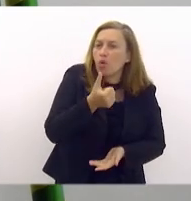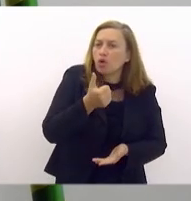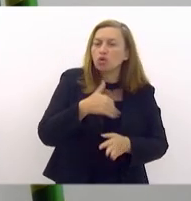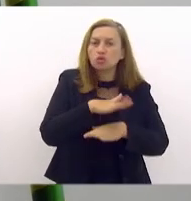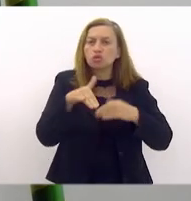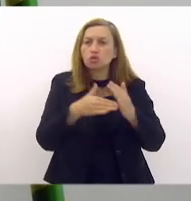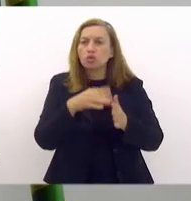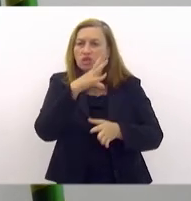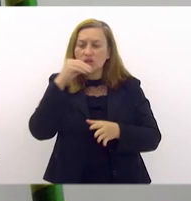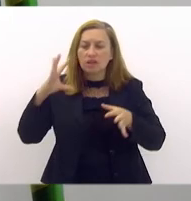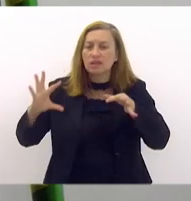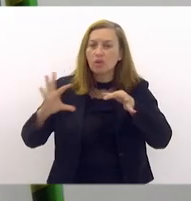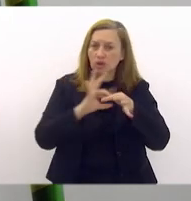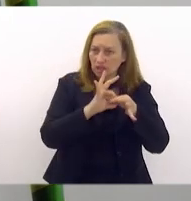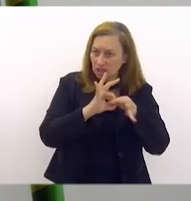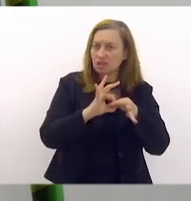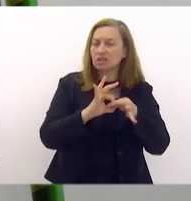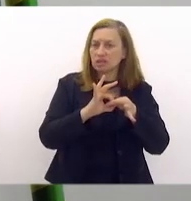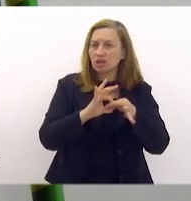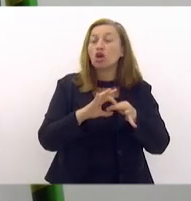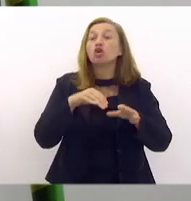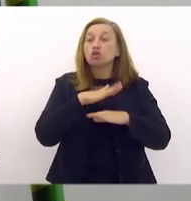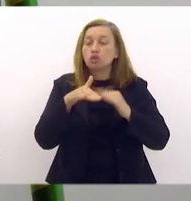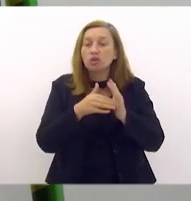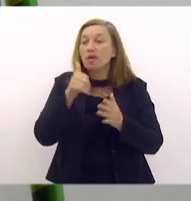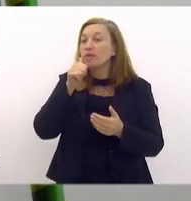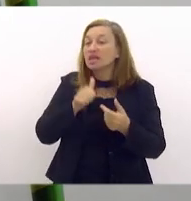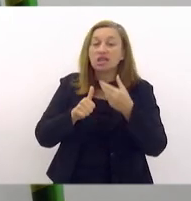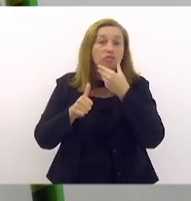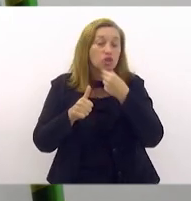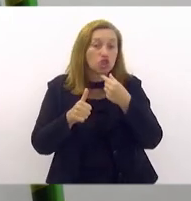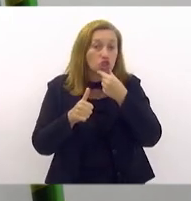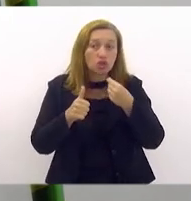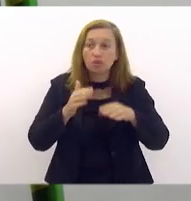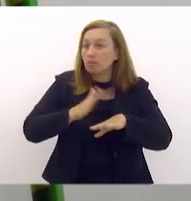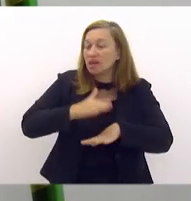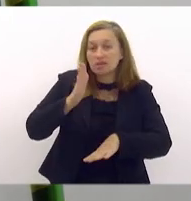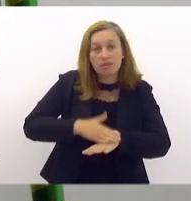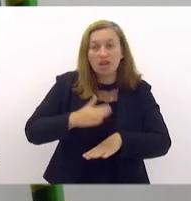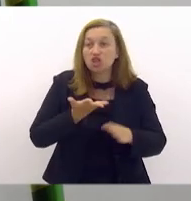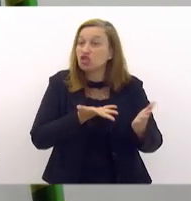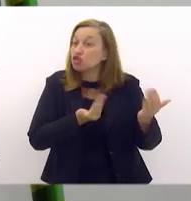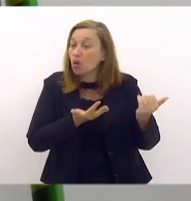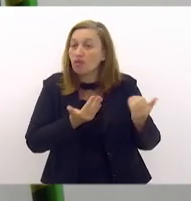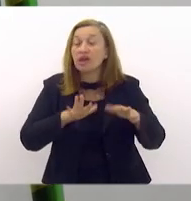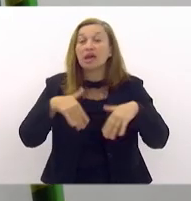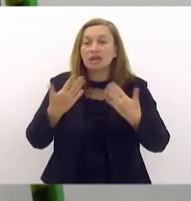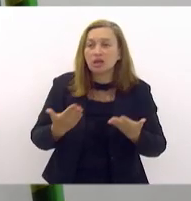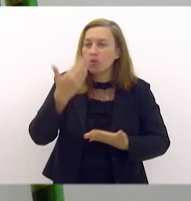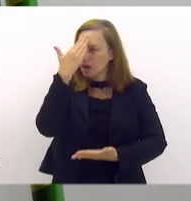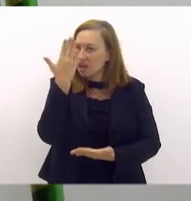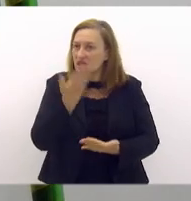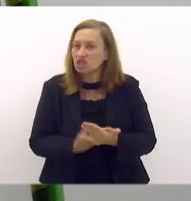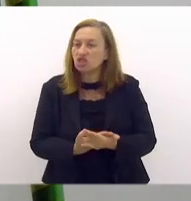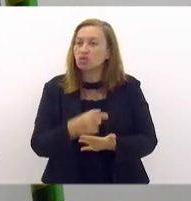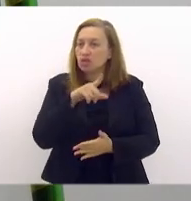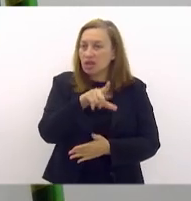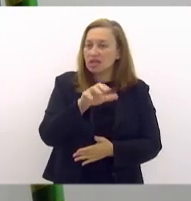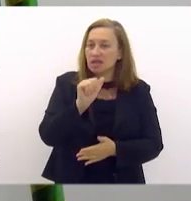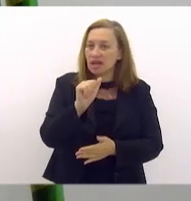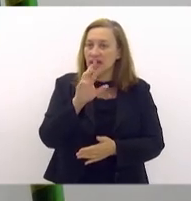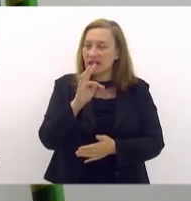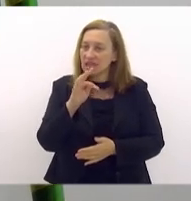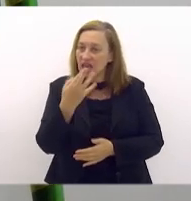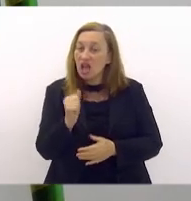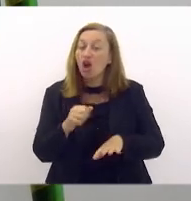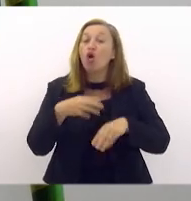adolescentes são conectados. Todas as meninas e meninos estão se expondo cada vez mais jovens. Então, eu acredito que essa cartilha que ela colocou,